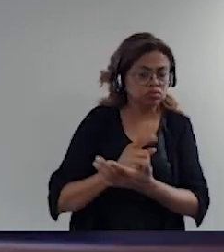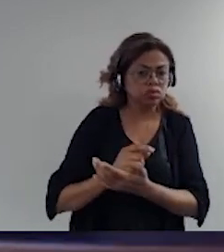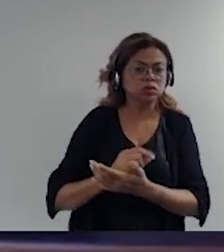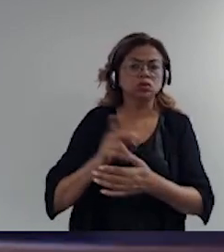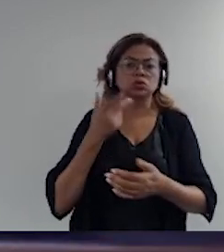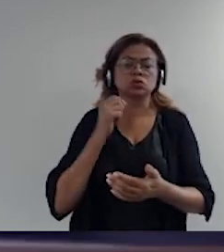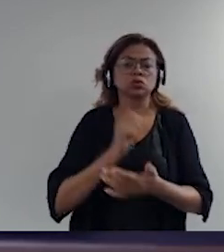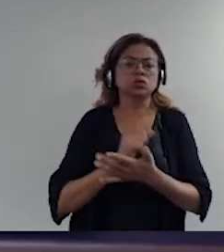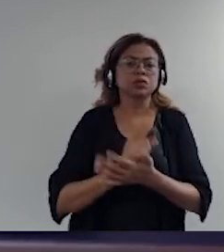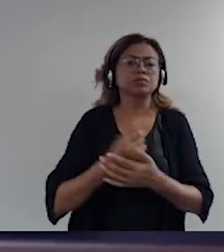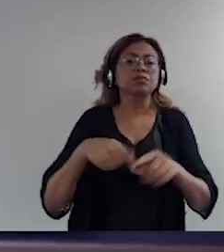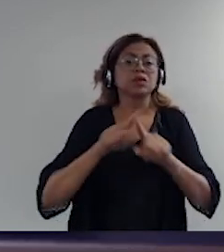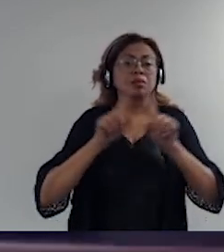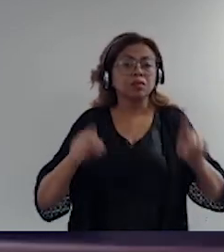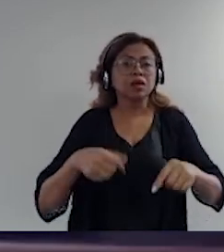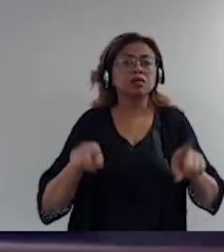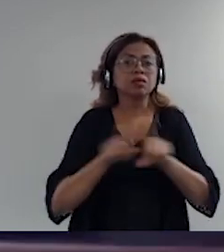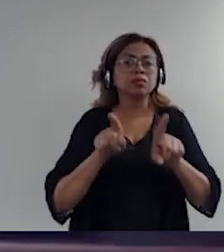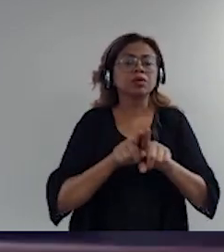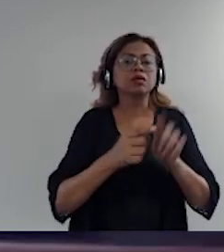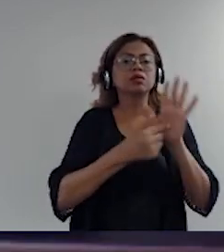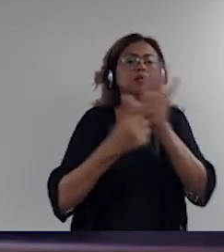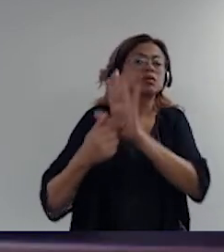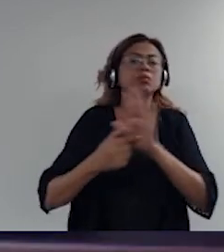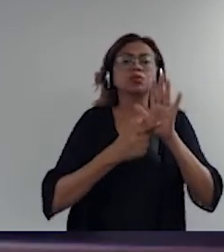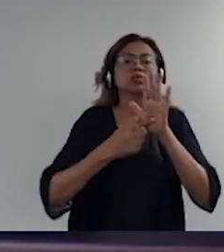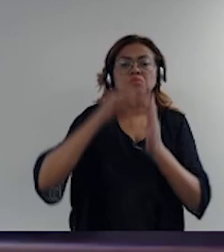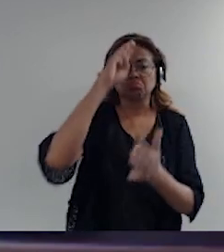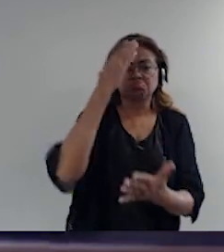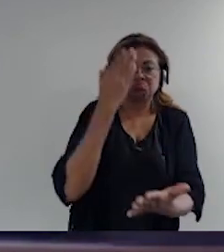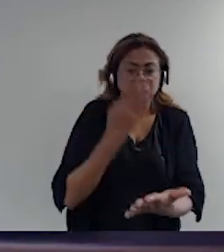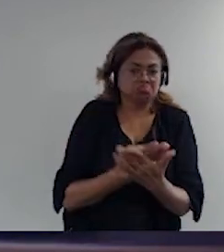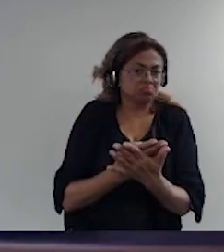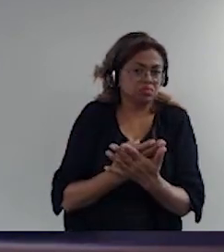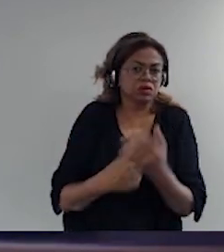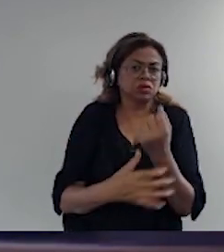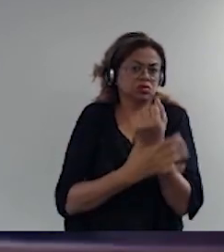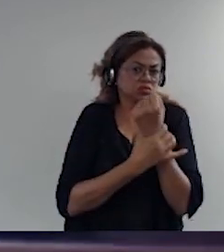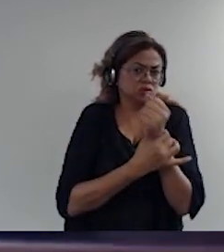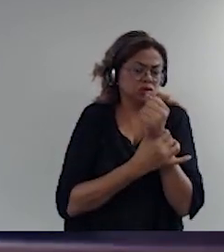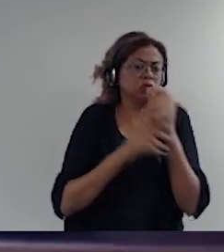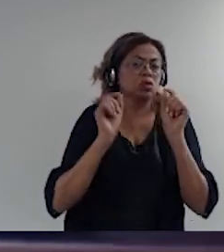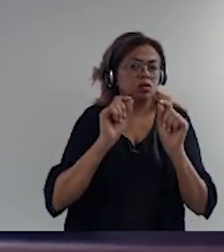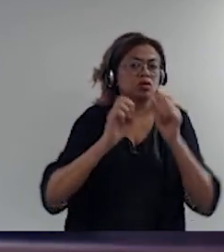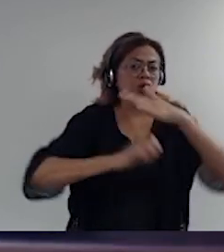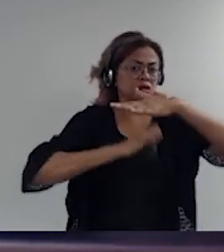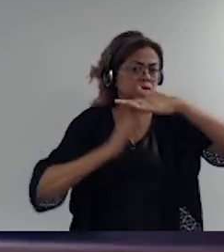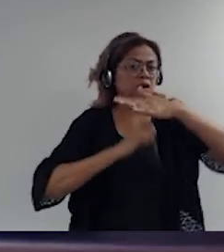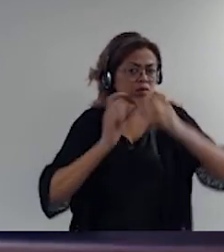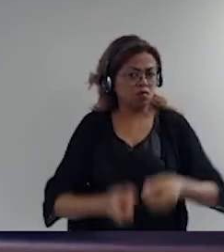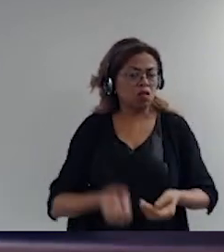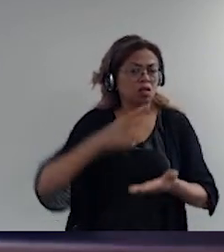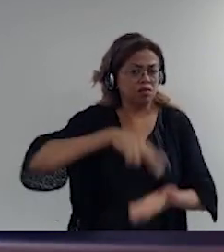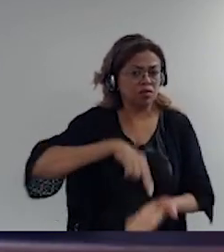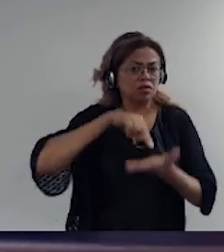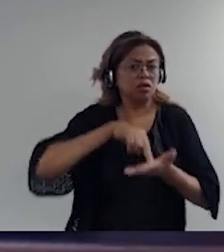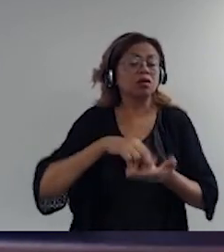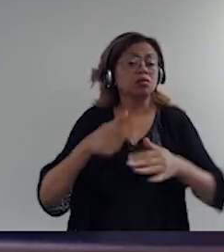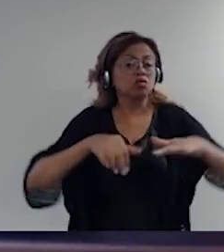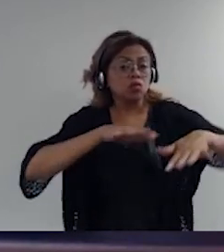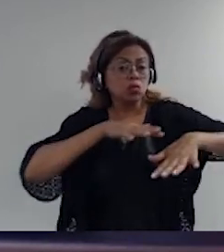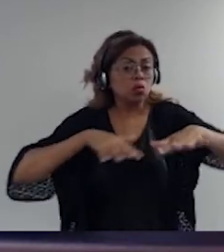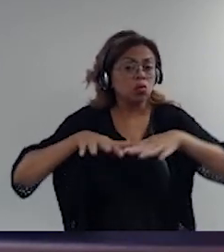mas que também demonstra para o mercado uma confiança de que elas se recuperarão. Então, eu achei que foram dois movimentos